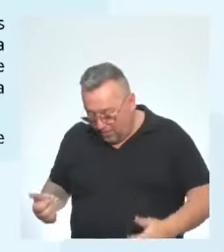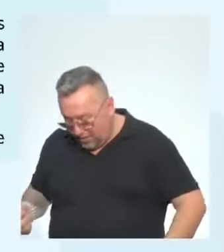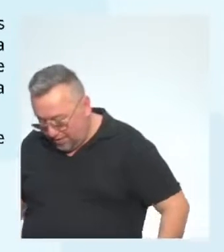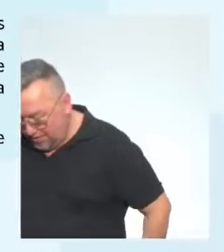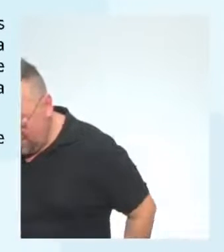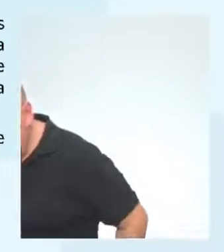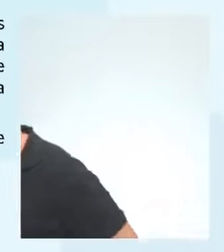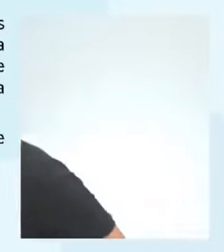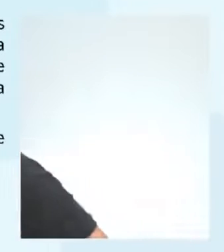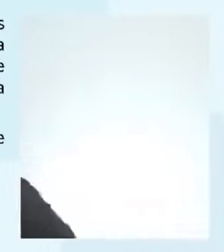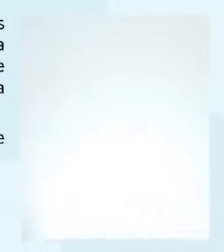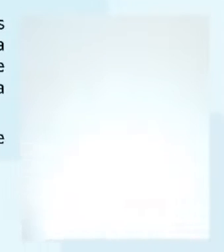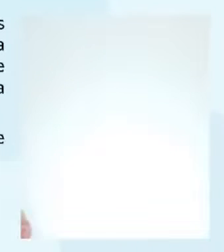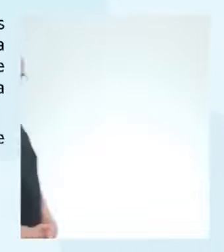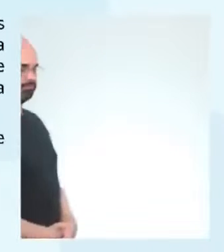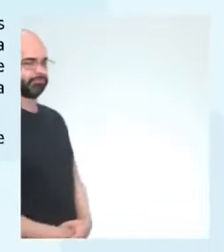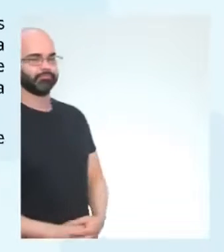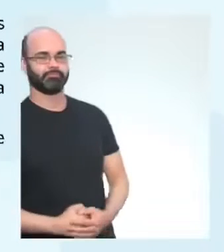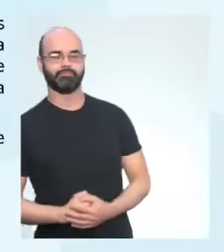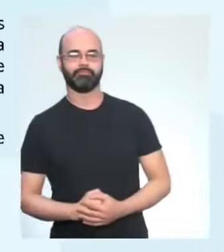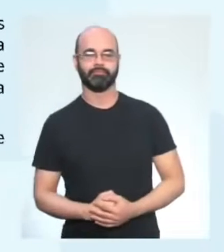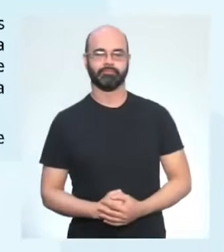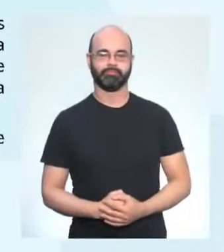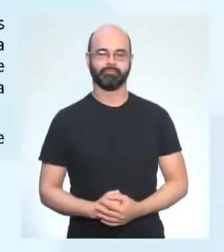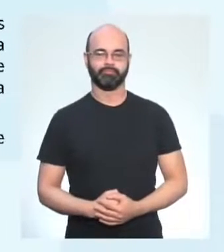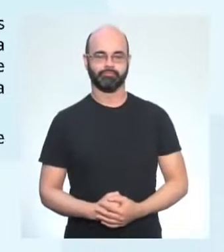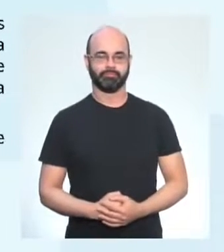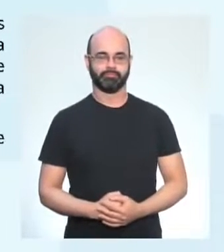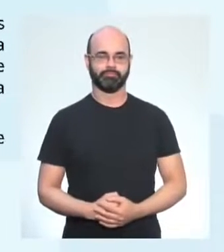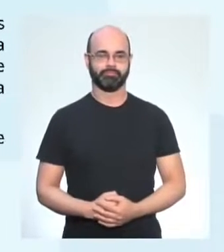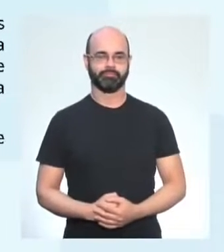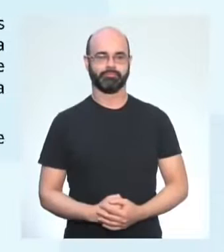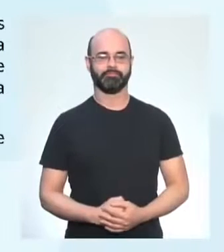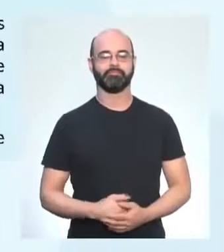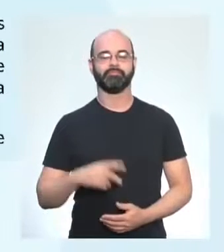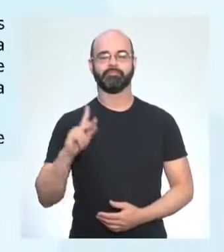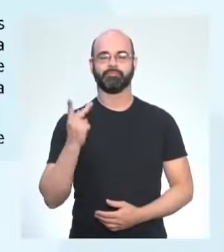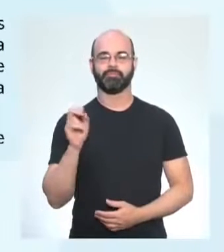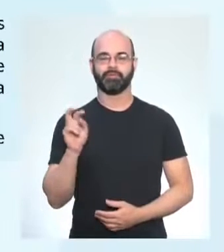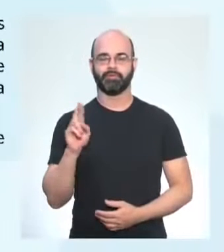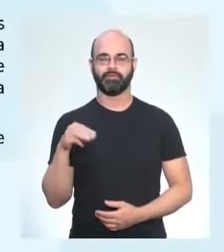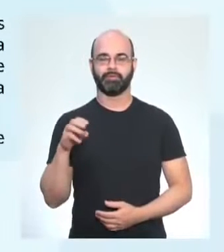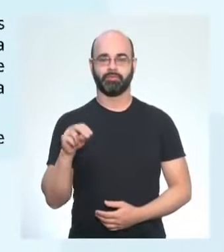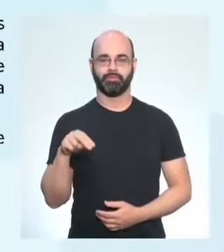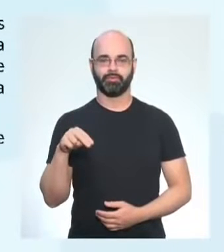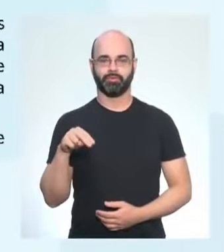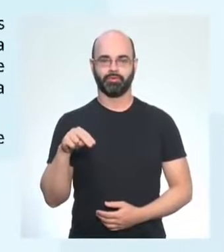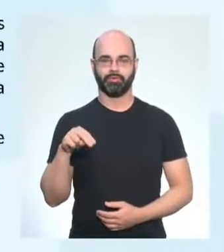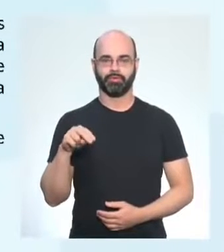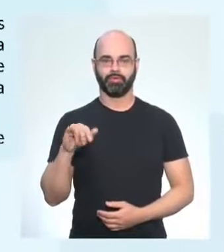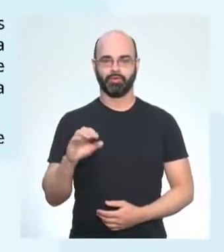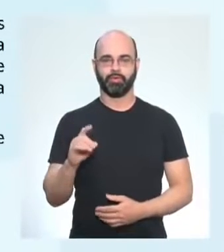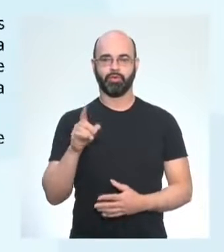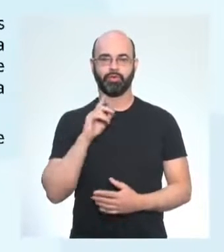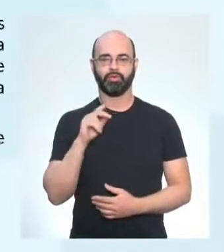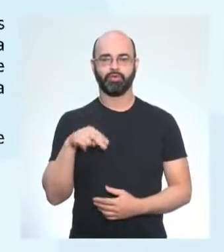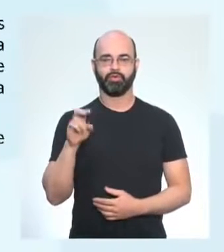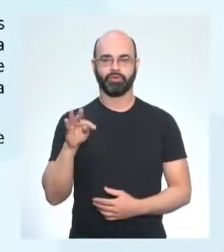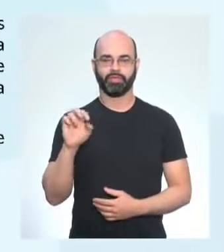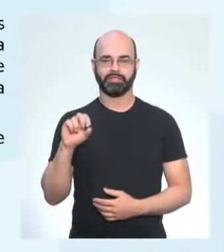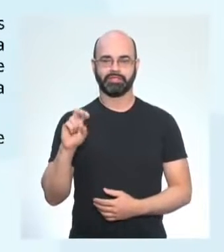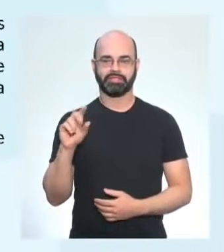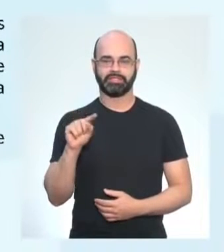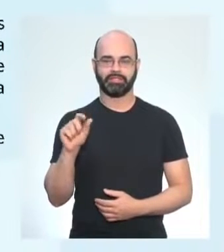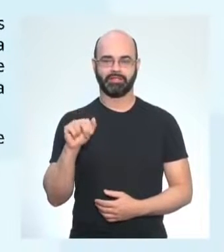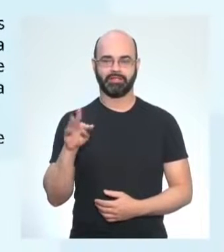para a mulher quanto para o homem, tá bom? Já tem o hormônio aí, ó, luteizante, que é o LH. Tá? Nas mulheres,